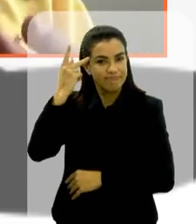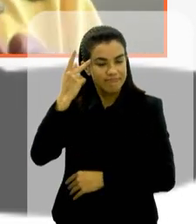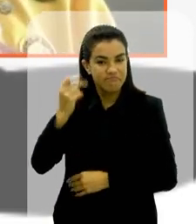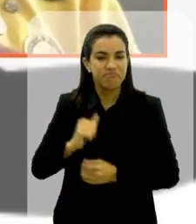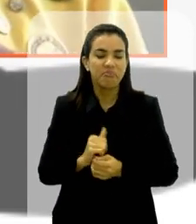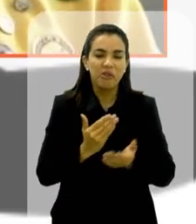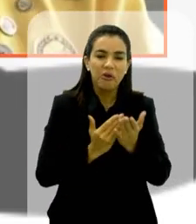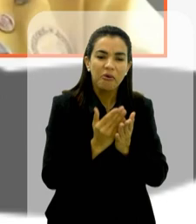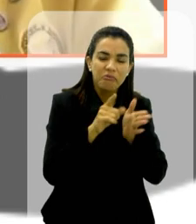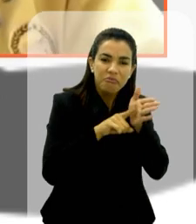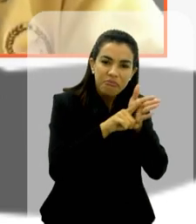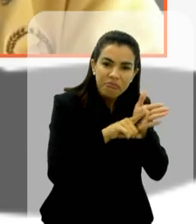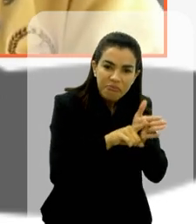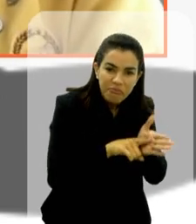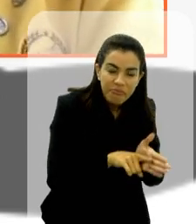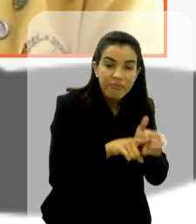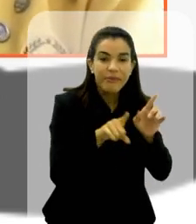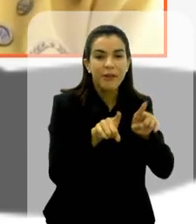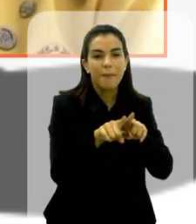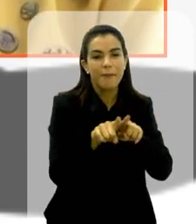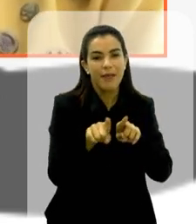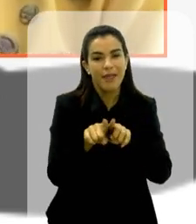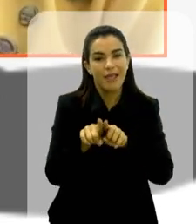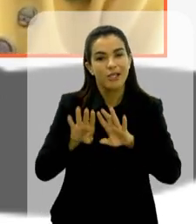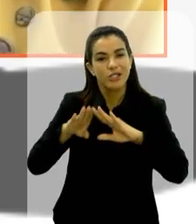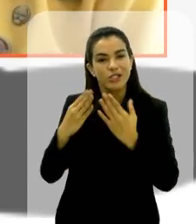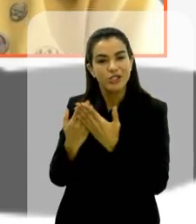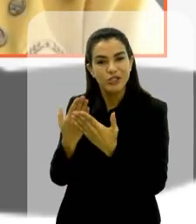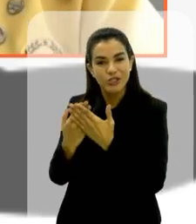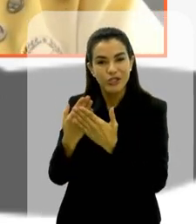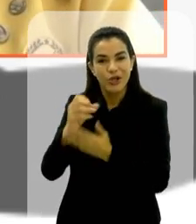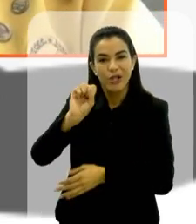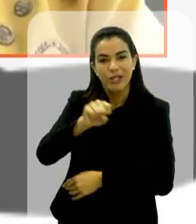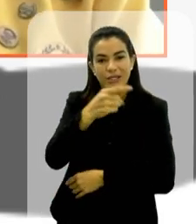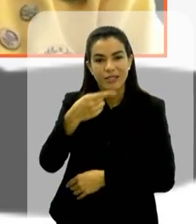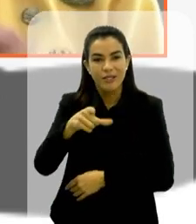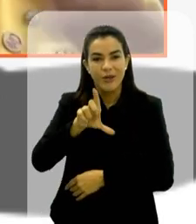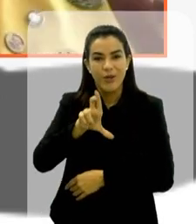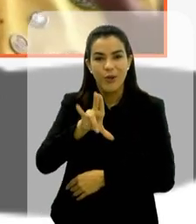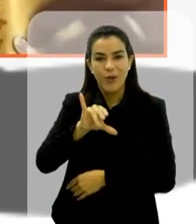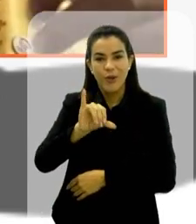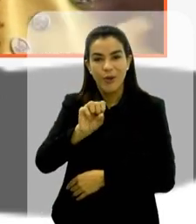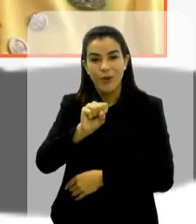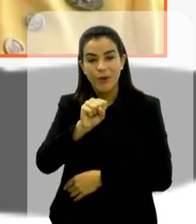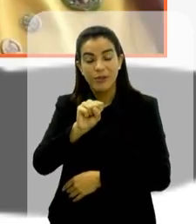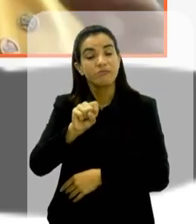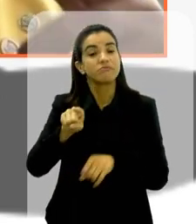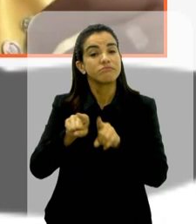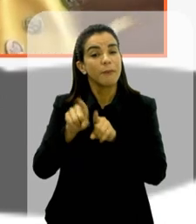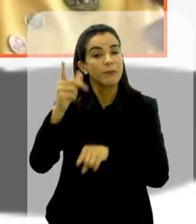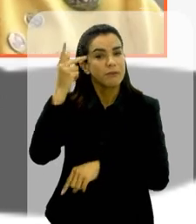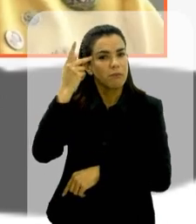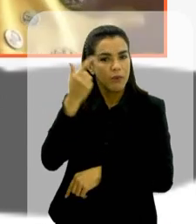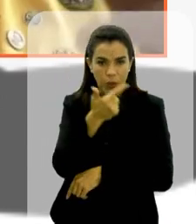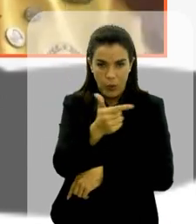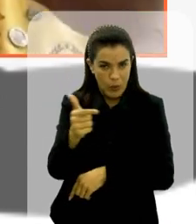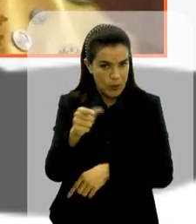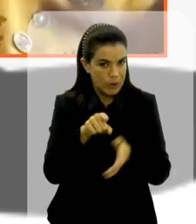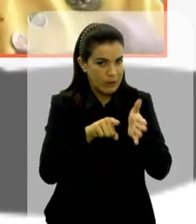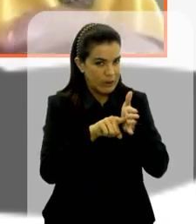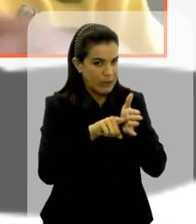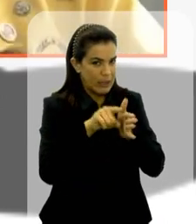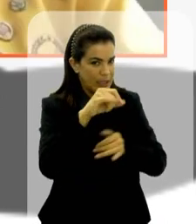comecei a pesquisar, depois fui no Colégio São Luís, lá em São Paulo, fui na biblioteca lá, na época que não tinha internet. Nessa época